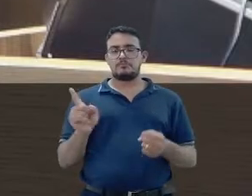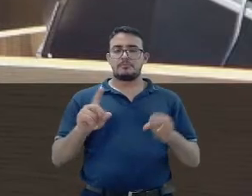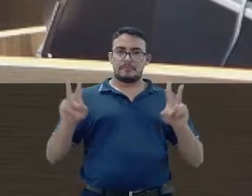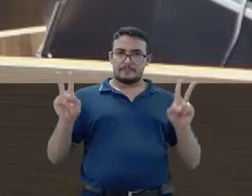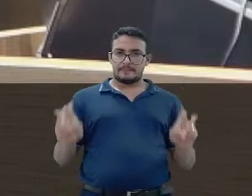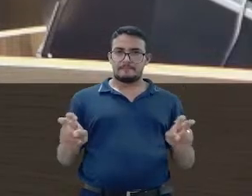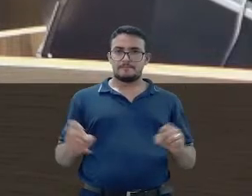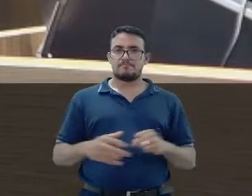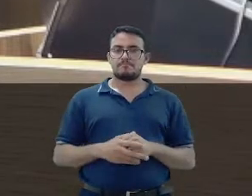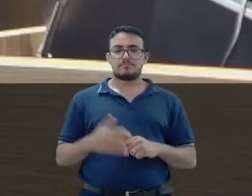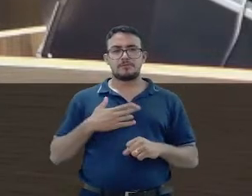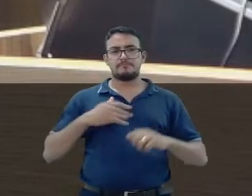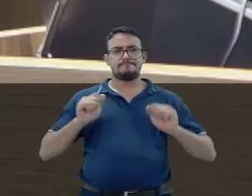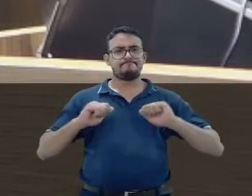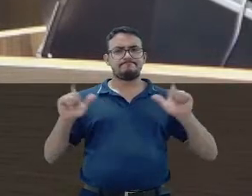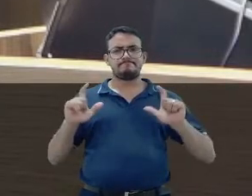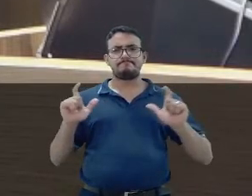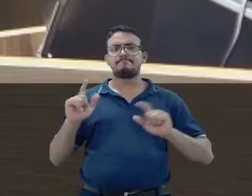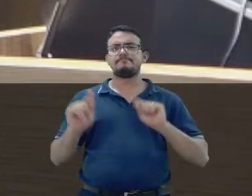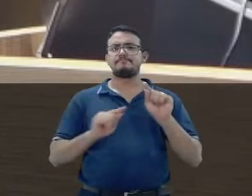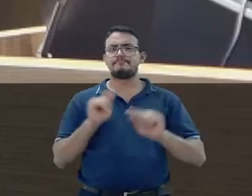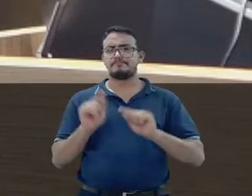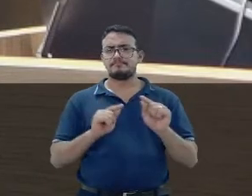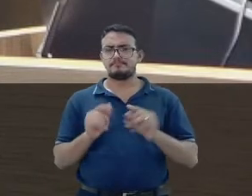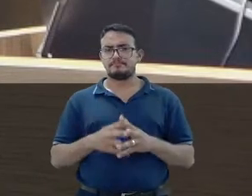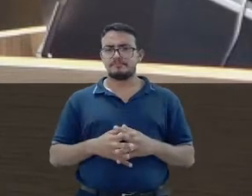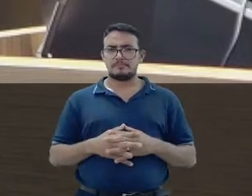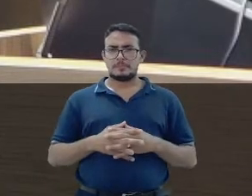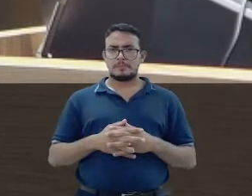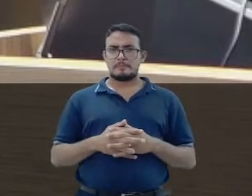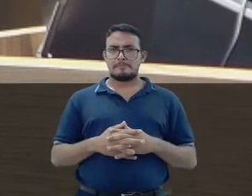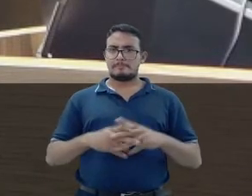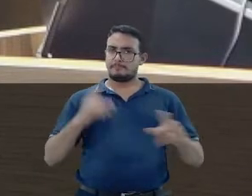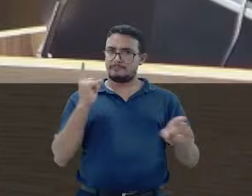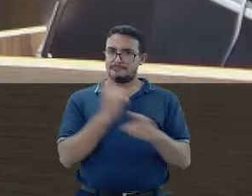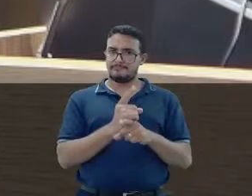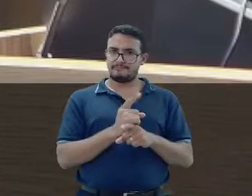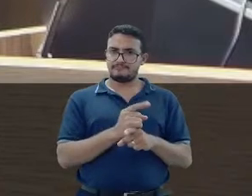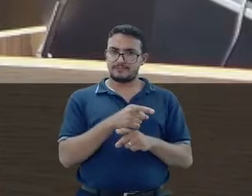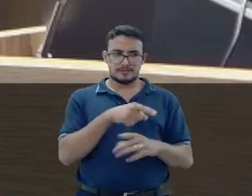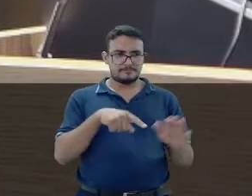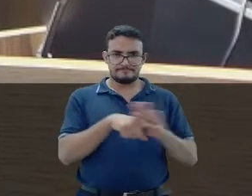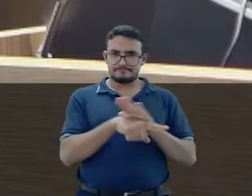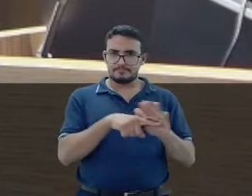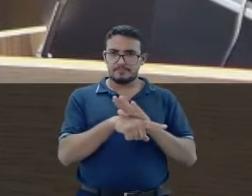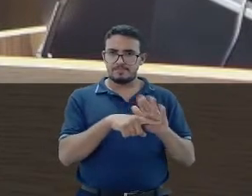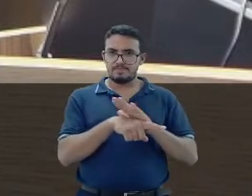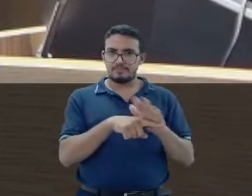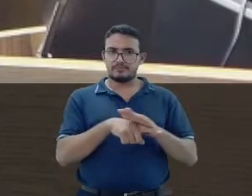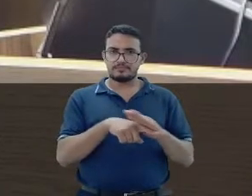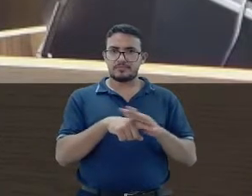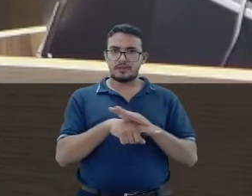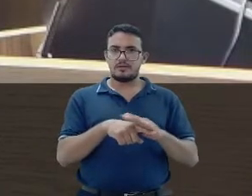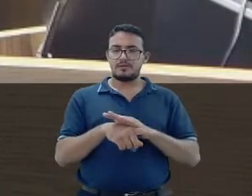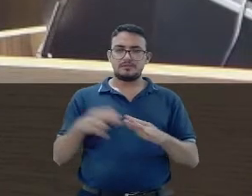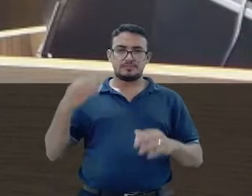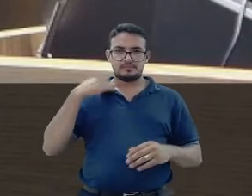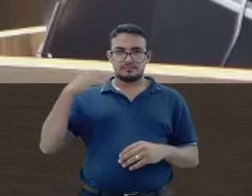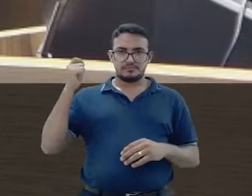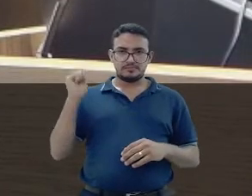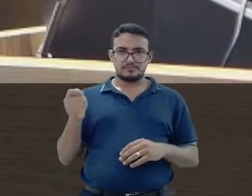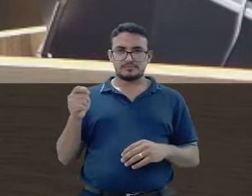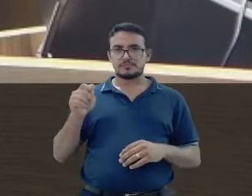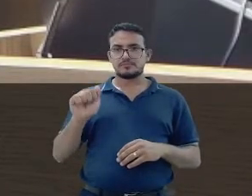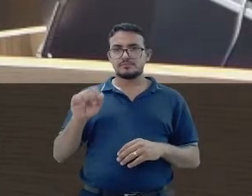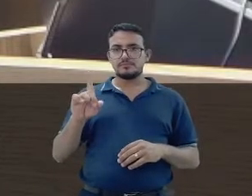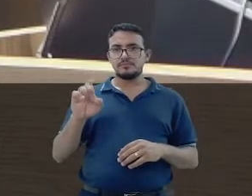destaco o seguinte. Conforme se verifica no auto de inspeção realizado por determinação do excelentíssimo juiz Ademar de Souza Freitas,